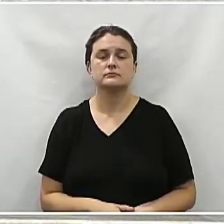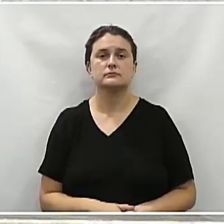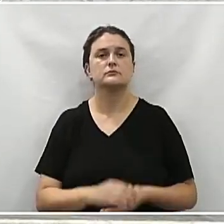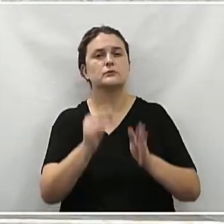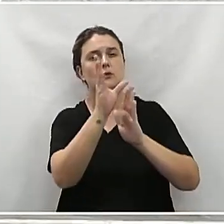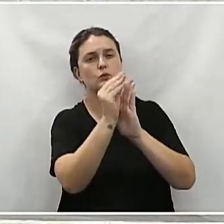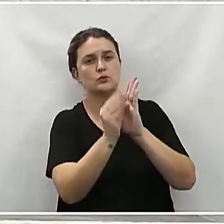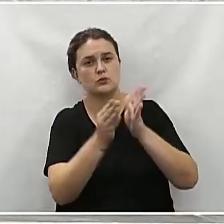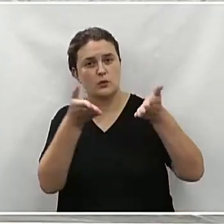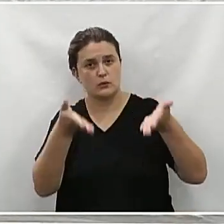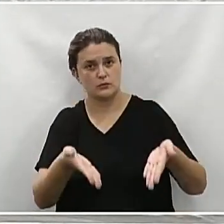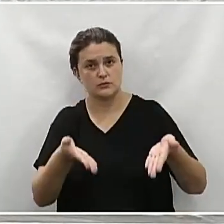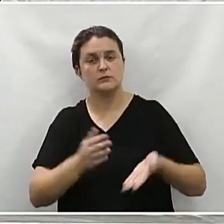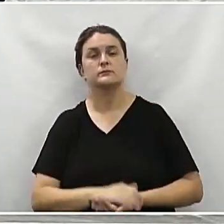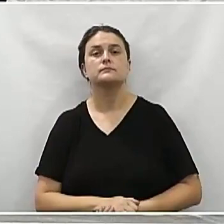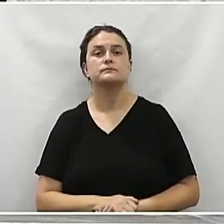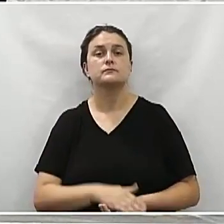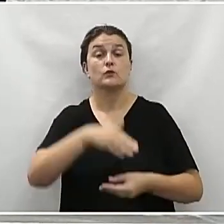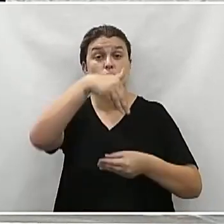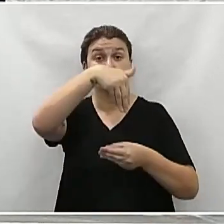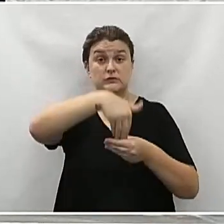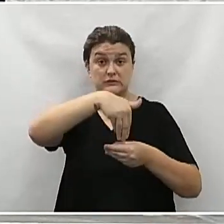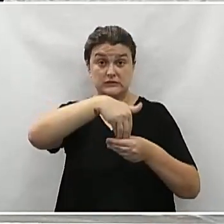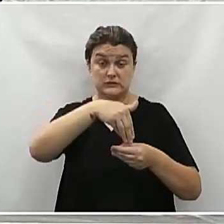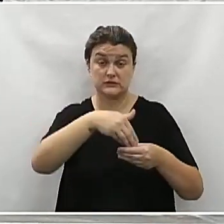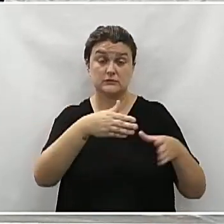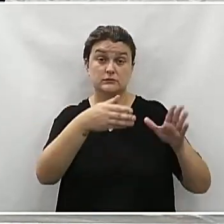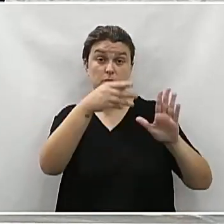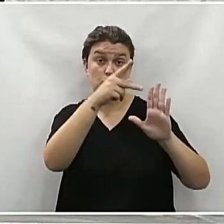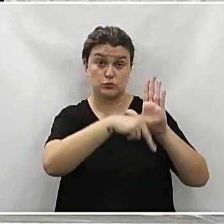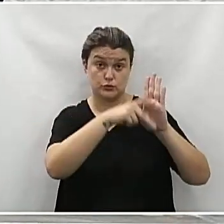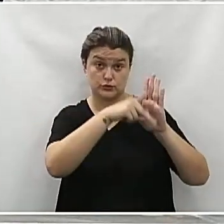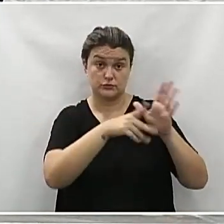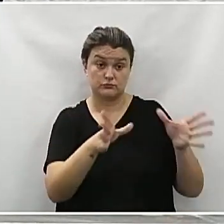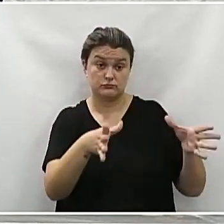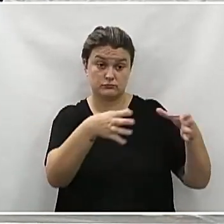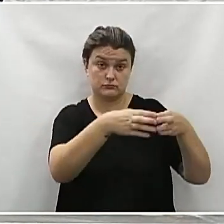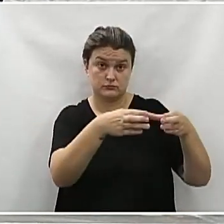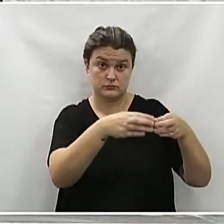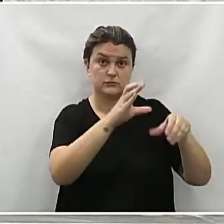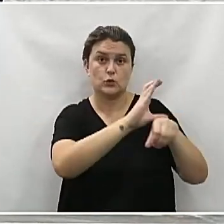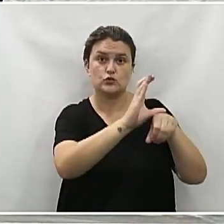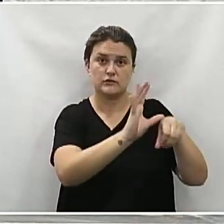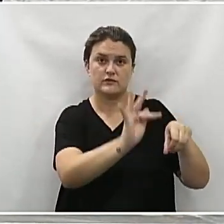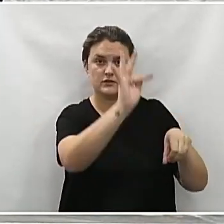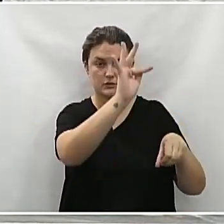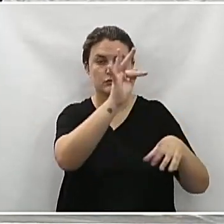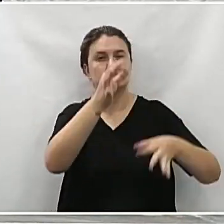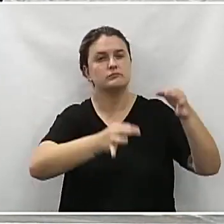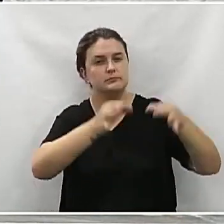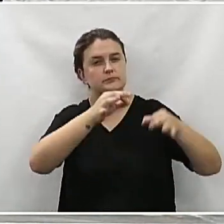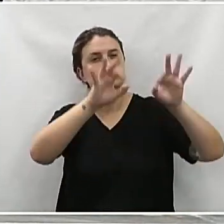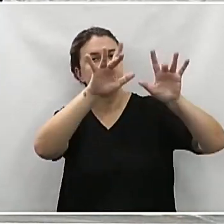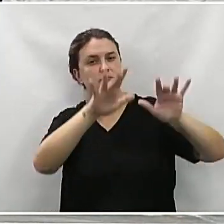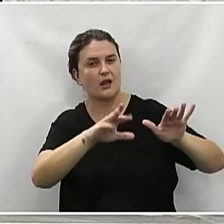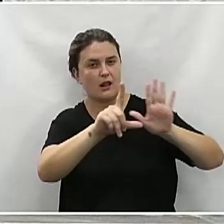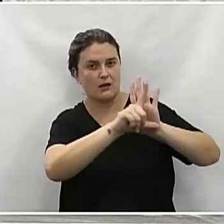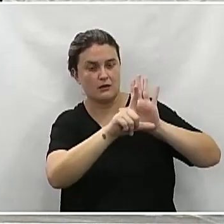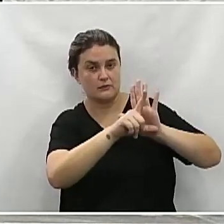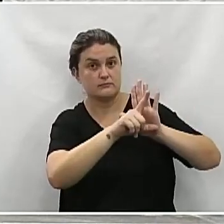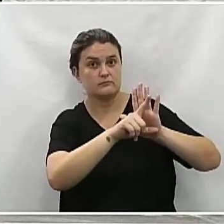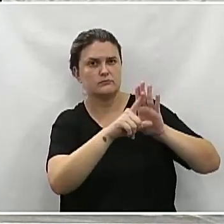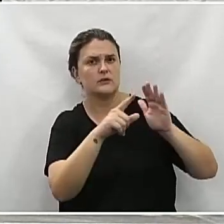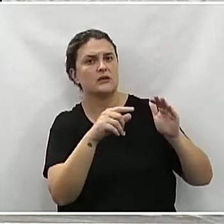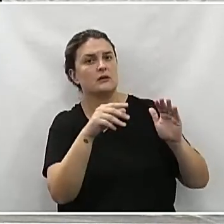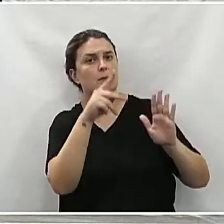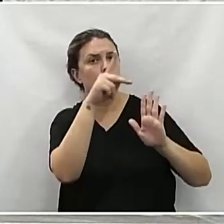Matéria da ordem do dia. Votação do parecer fundamentado da Comissão de Constituição, Justiça e Redação Final, favorável